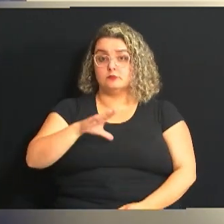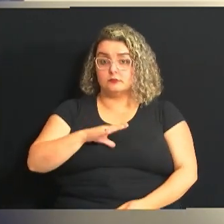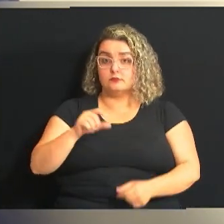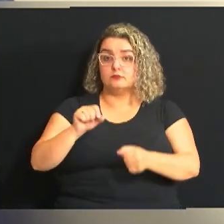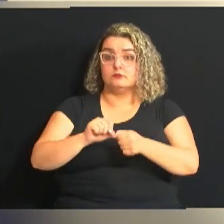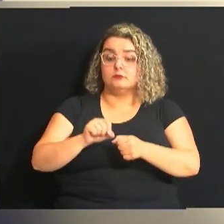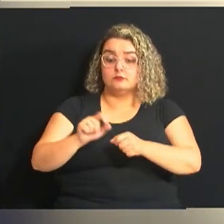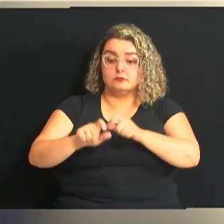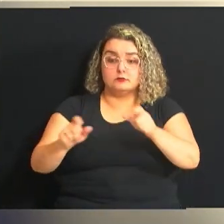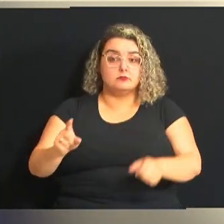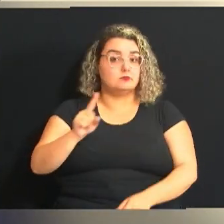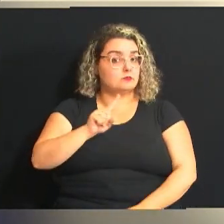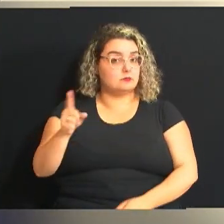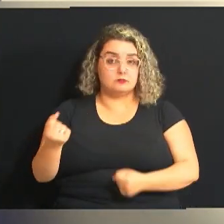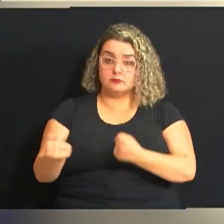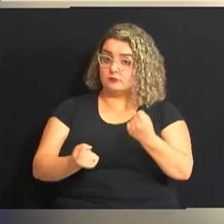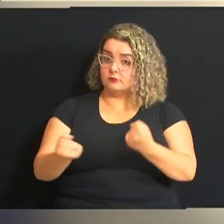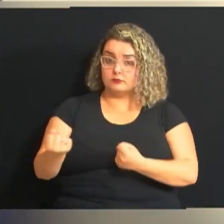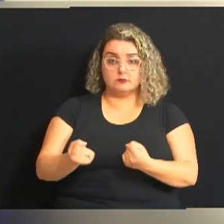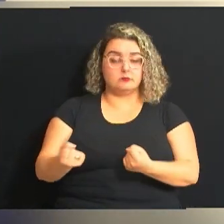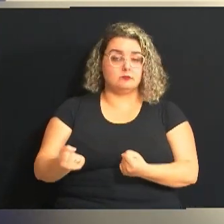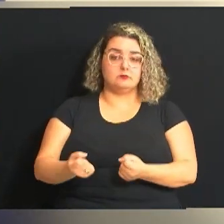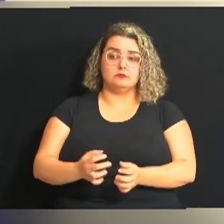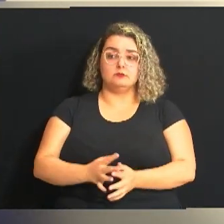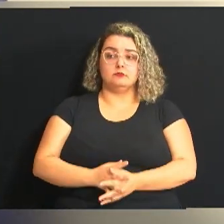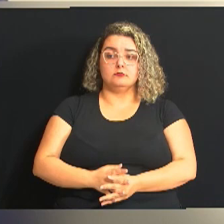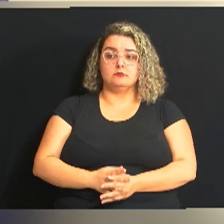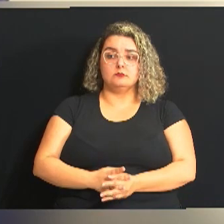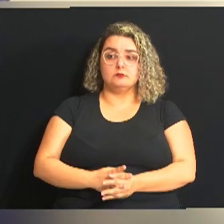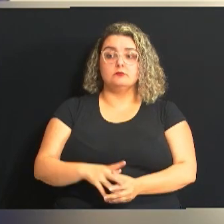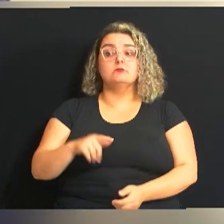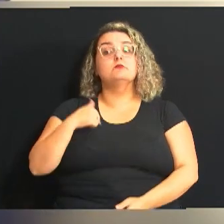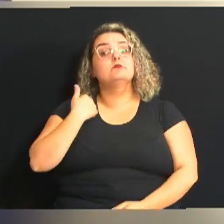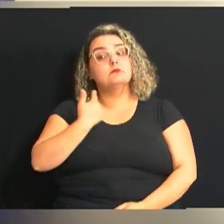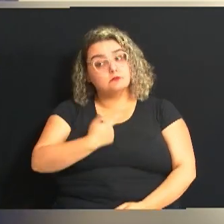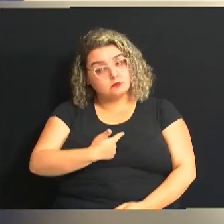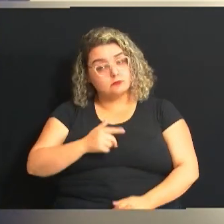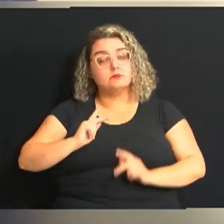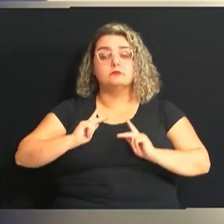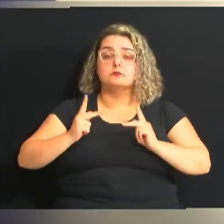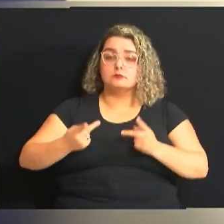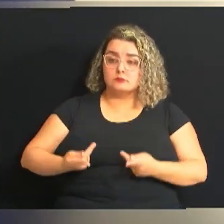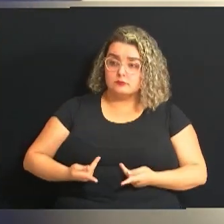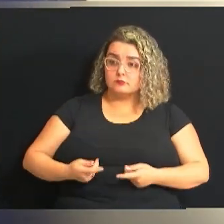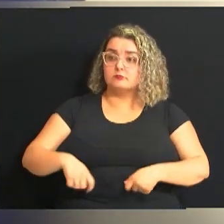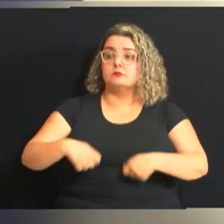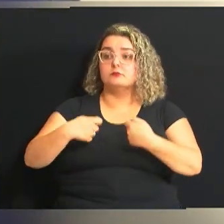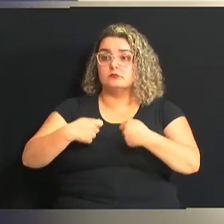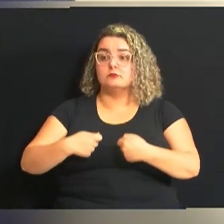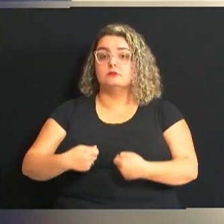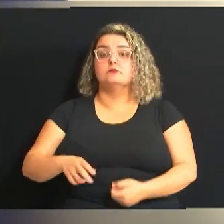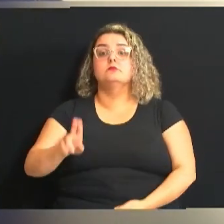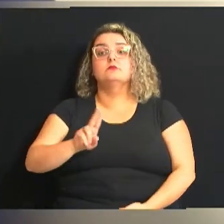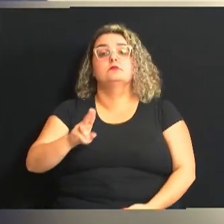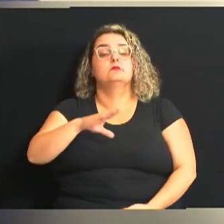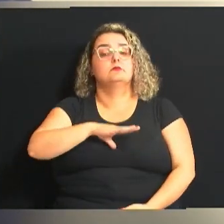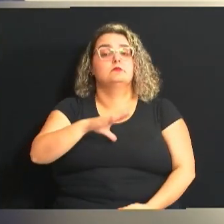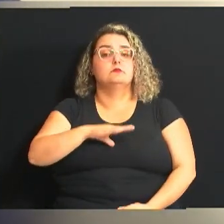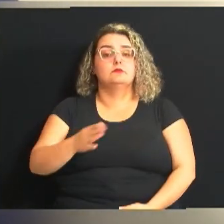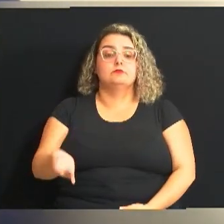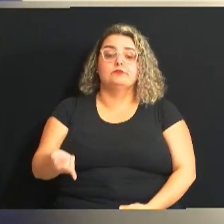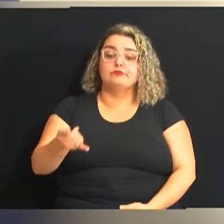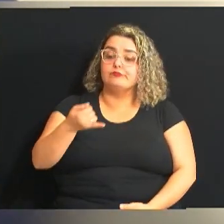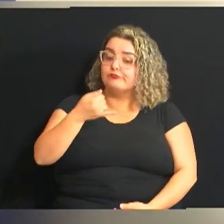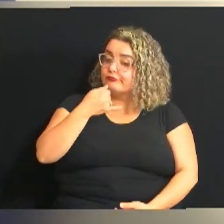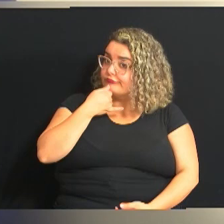pessoas, não tem que ser feita para o automóvel. Nós, os seres humanos, temos que desfrutar das cidades. E,